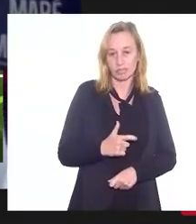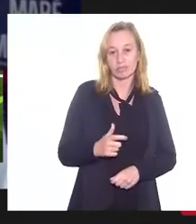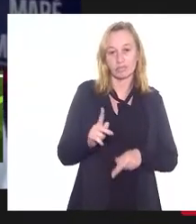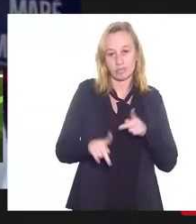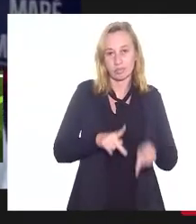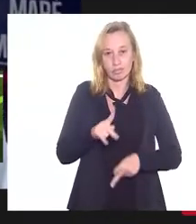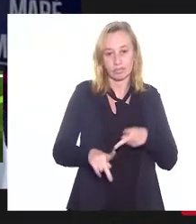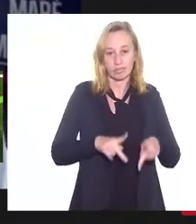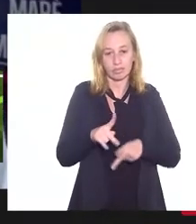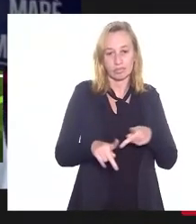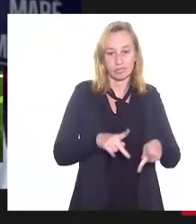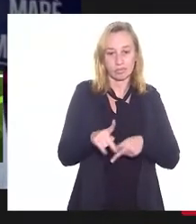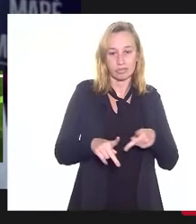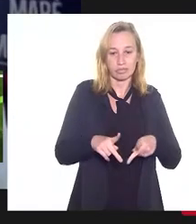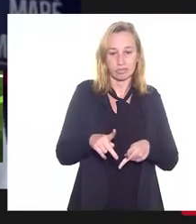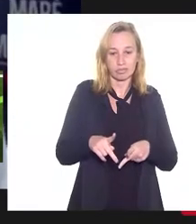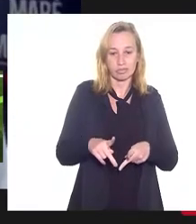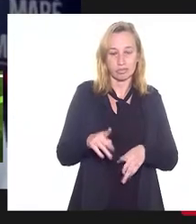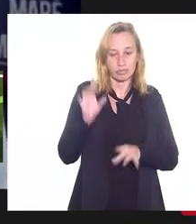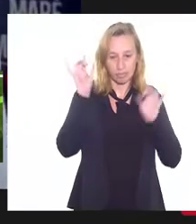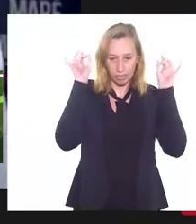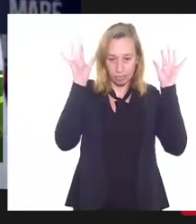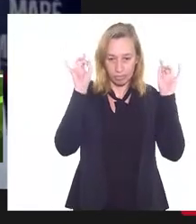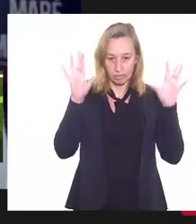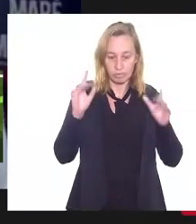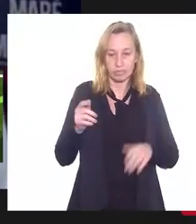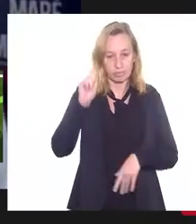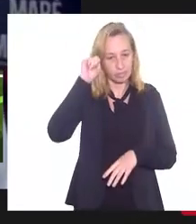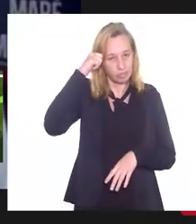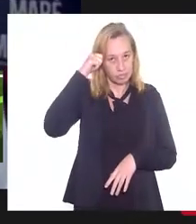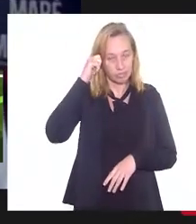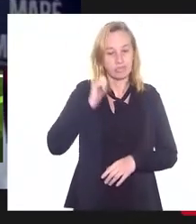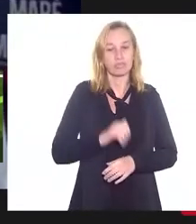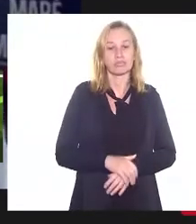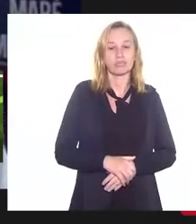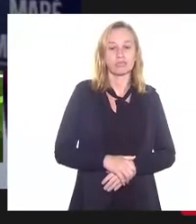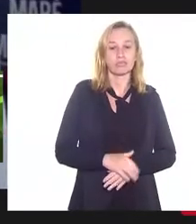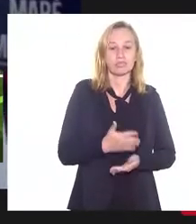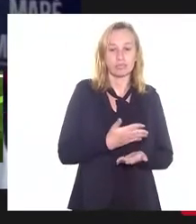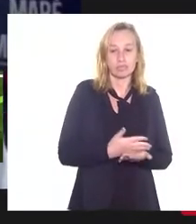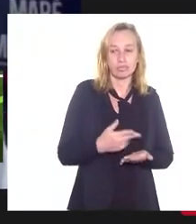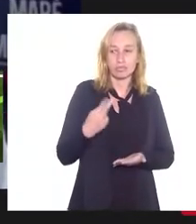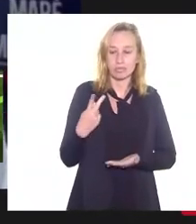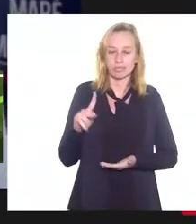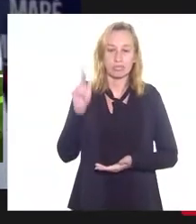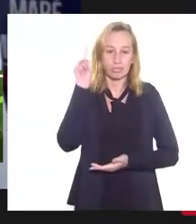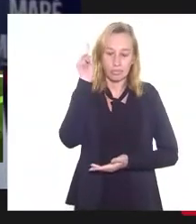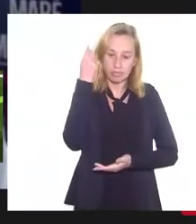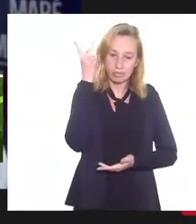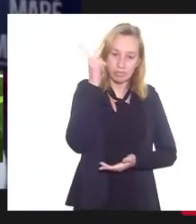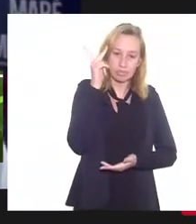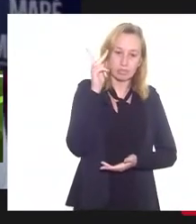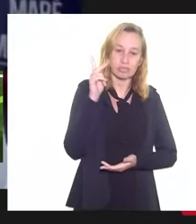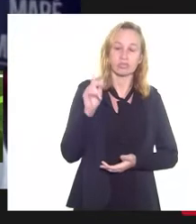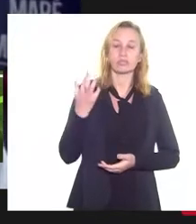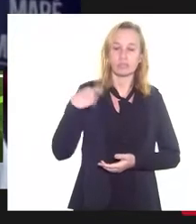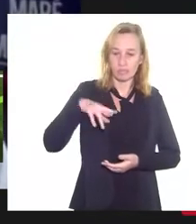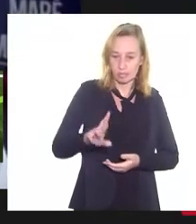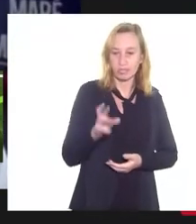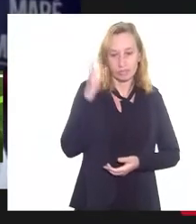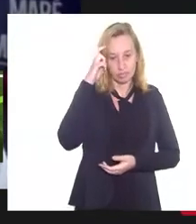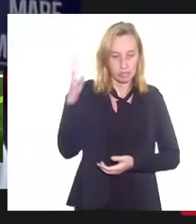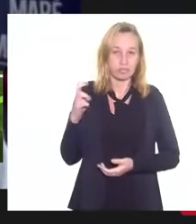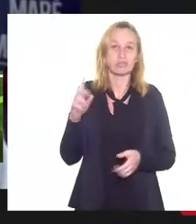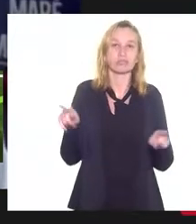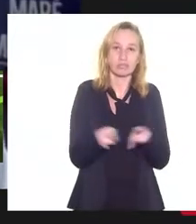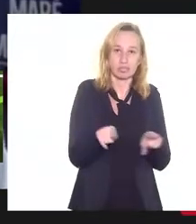povo, em especial do nosso povo negro, que a partir da sua expressão religiosa e cultural